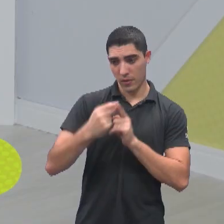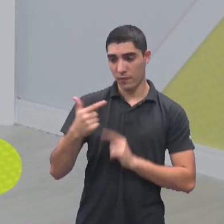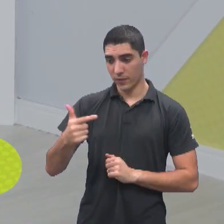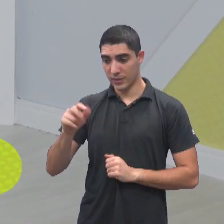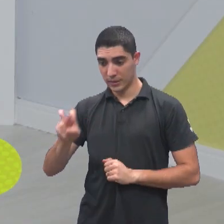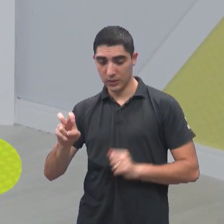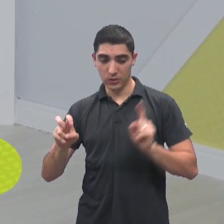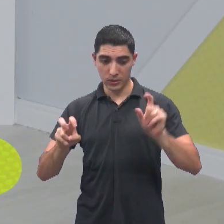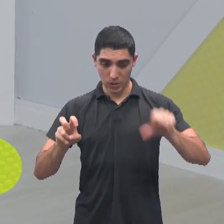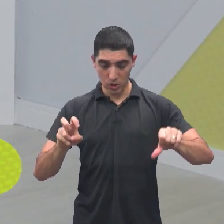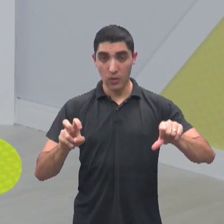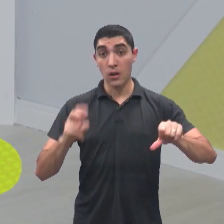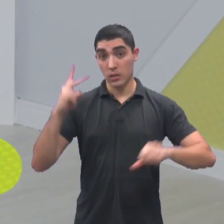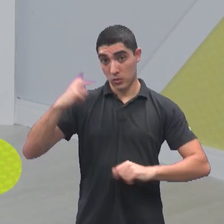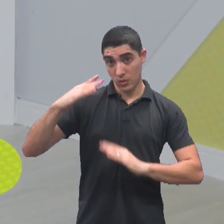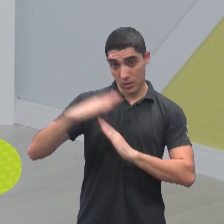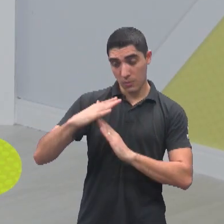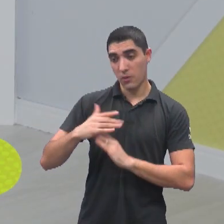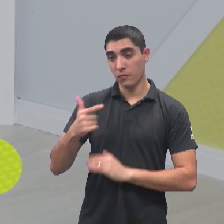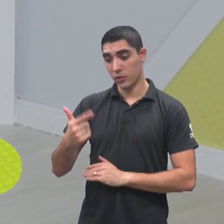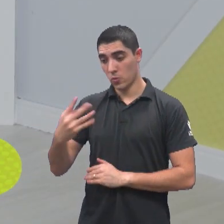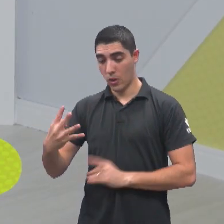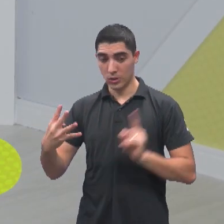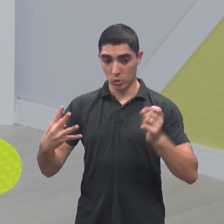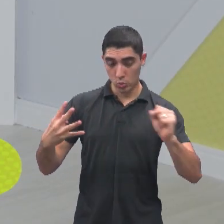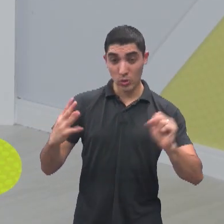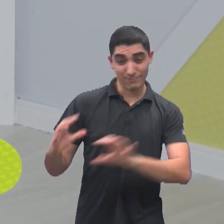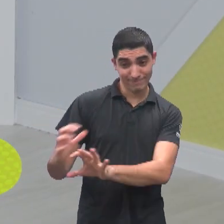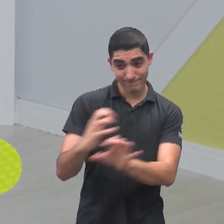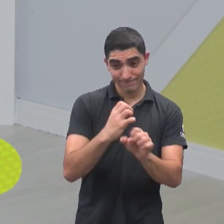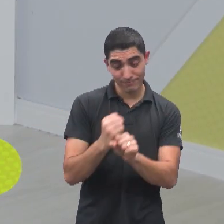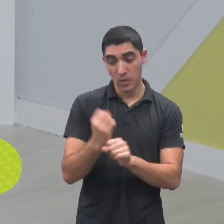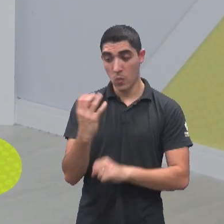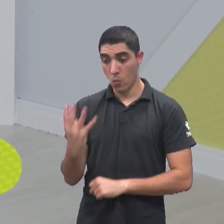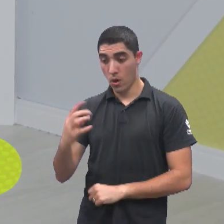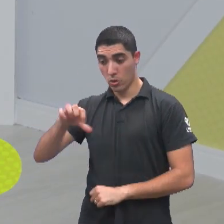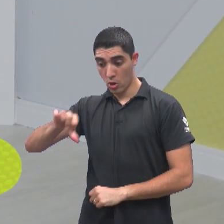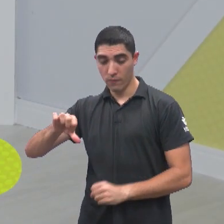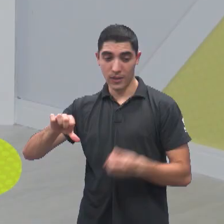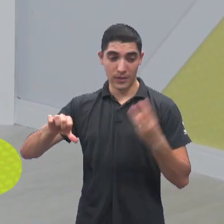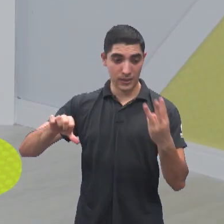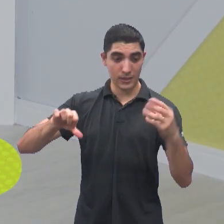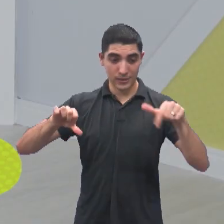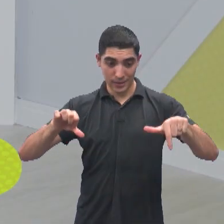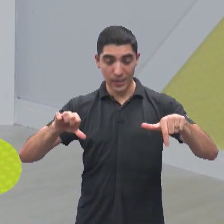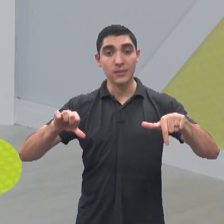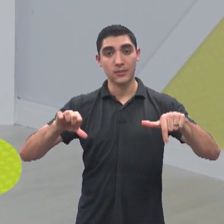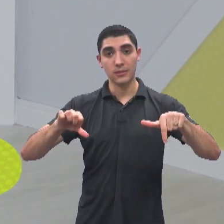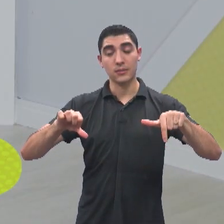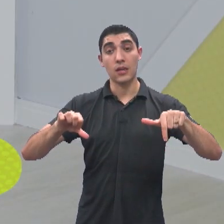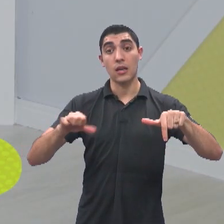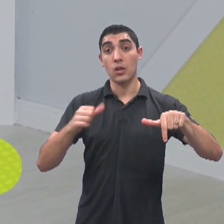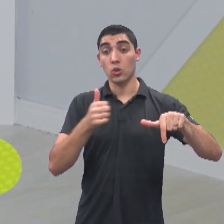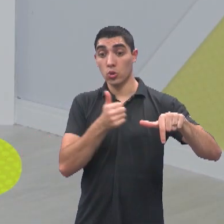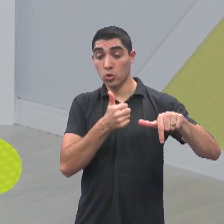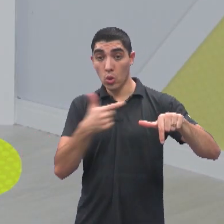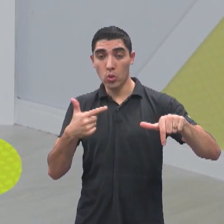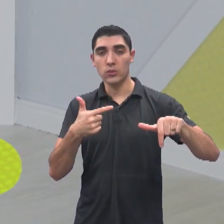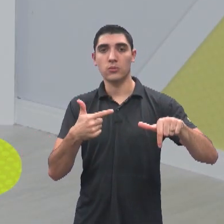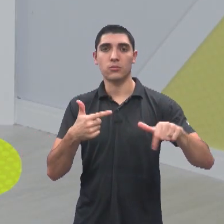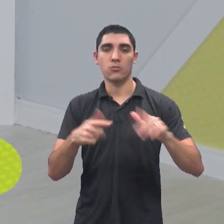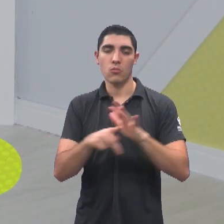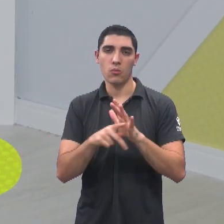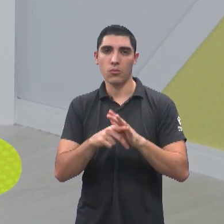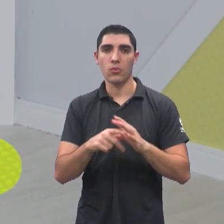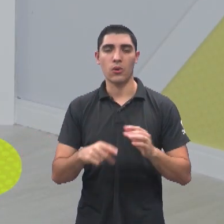25-19, o segundo quarto por 24-18, levou o jogo para o intervalo 49-37, 12 de vantagem para a equipe carioca.